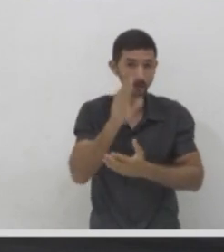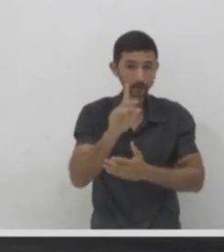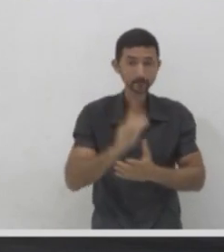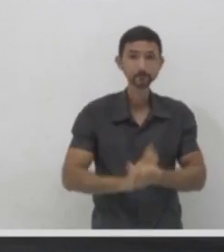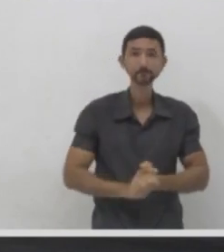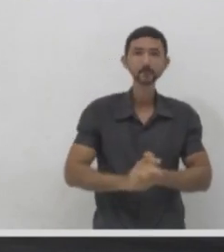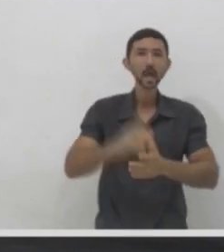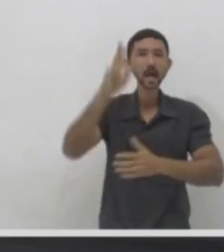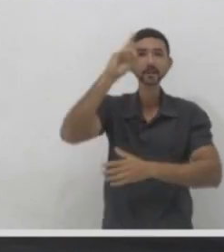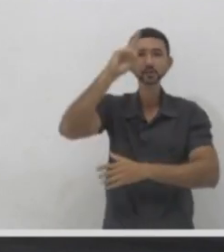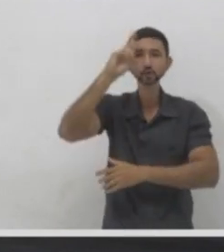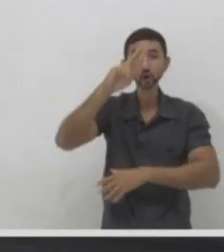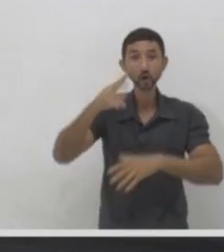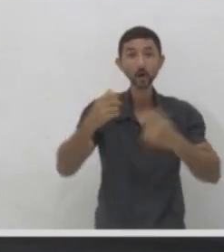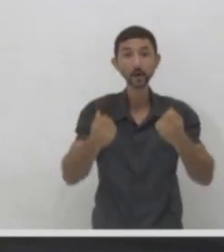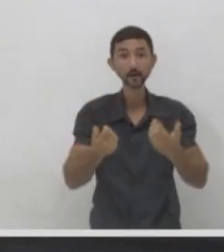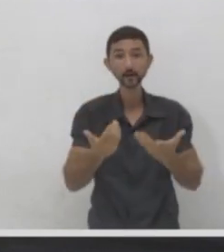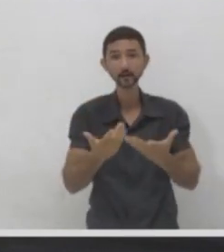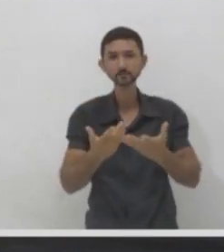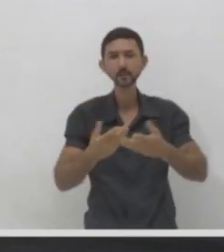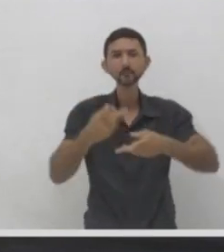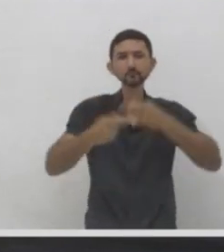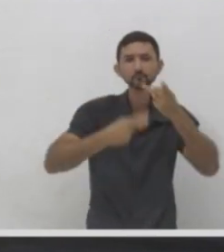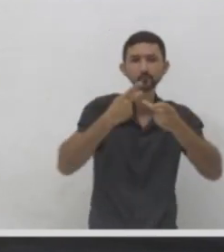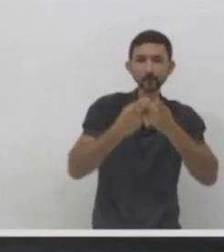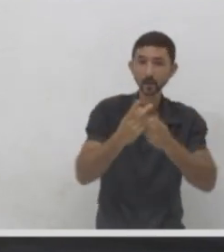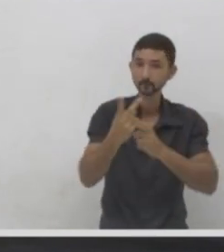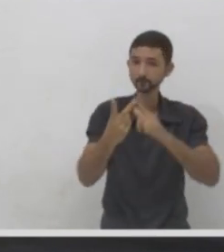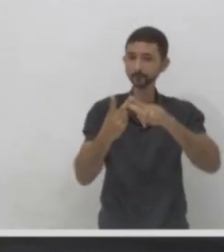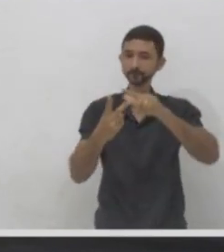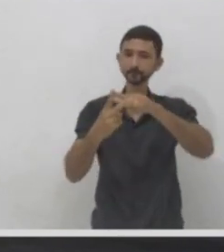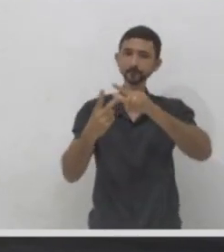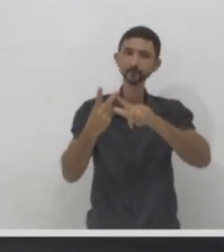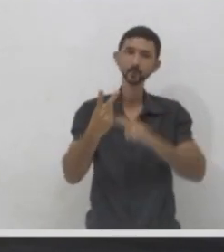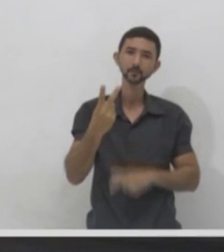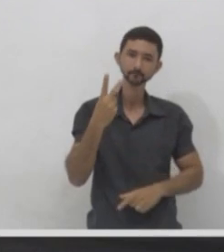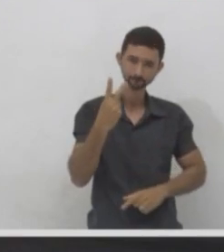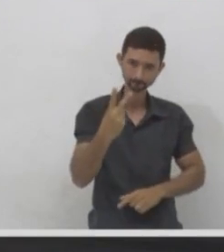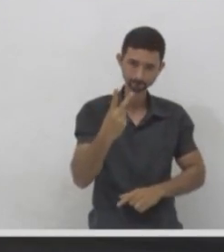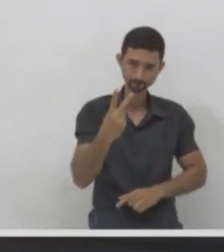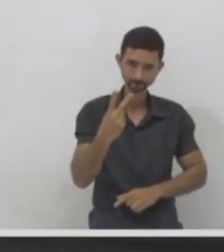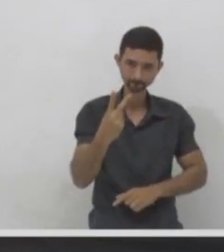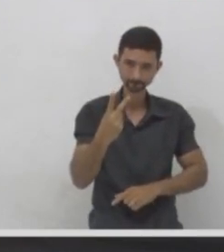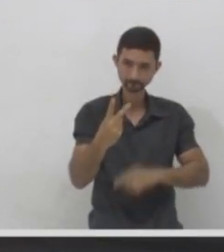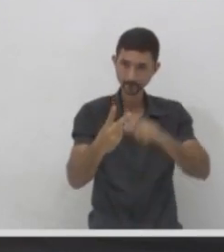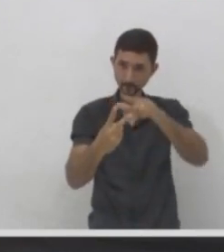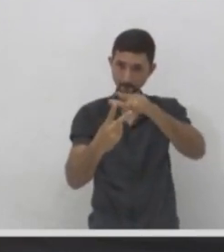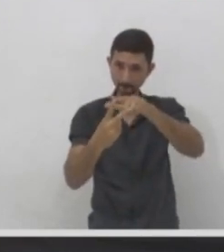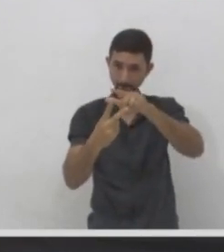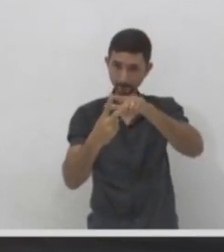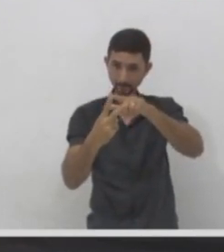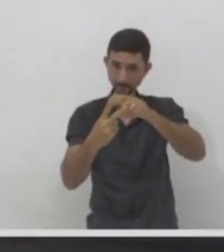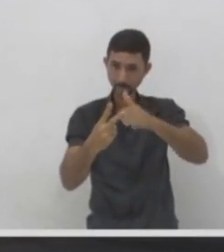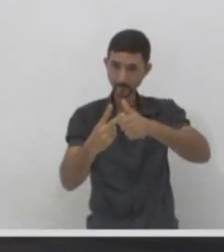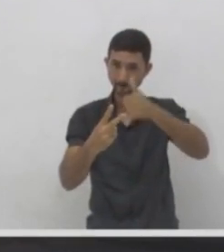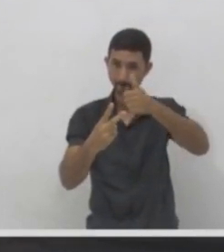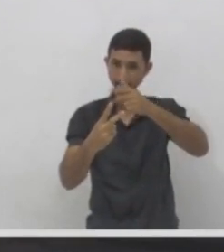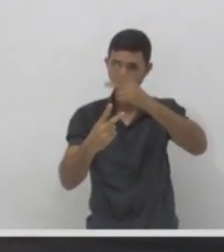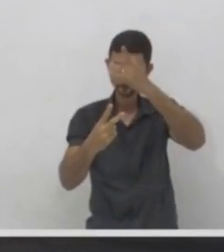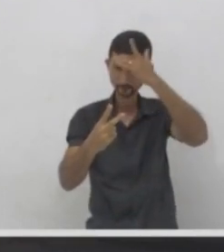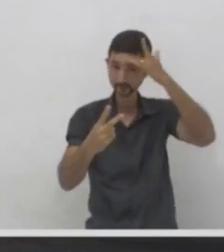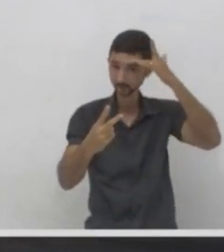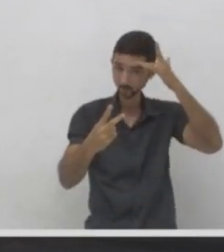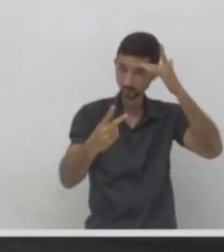sua história, ela pode ser contada de duas formas. Em primeira ou em terceira